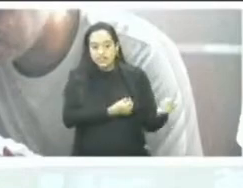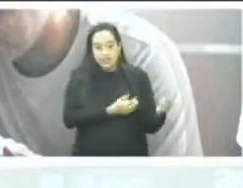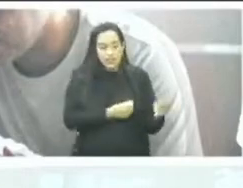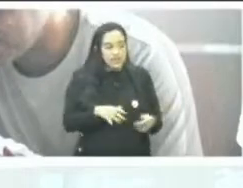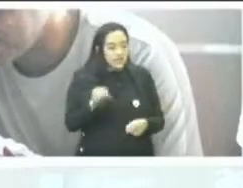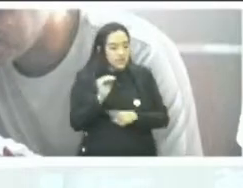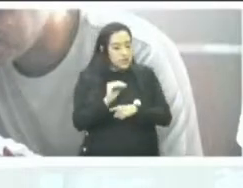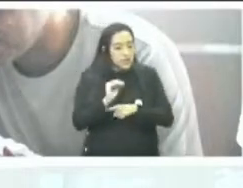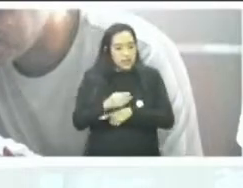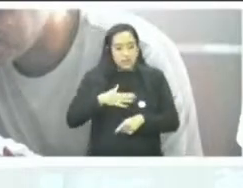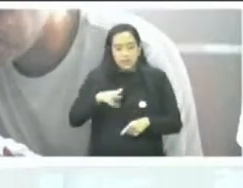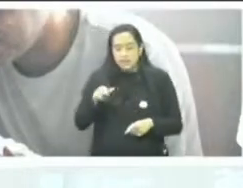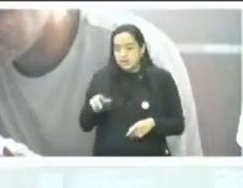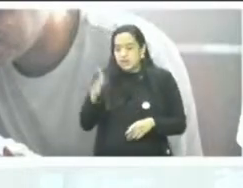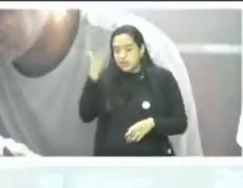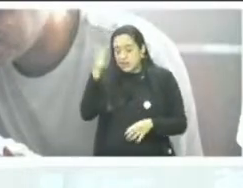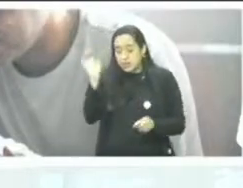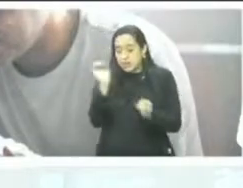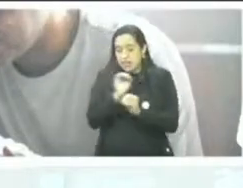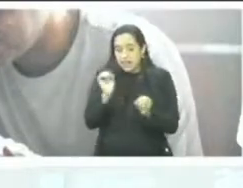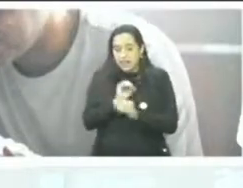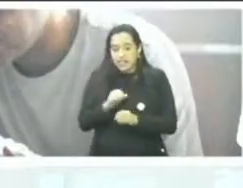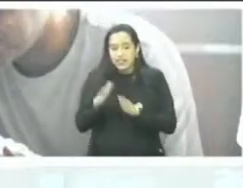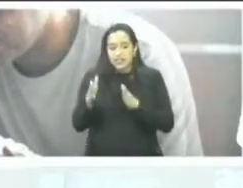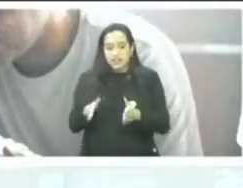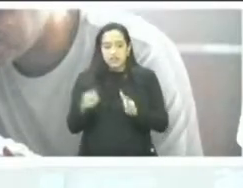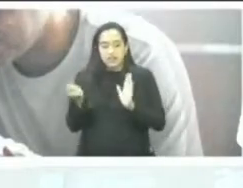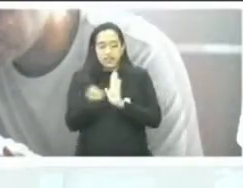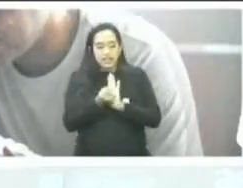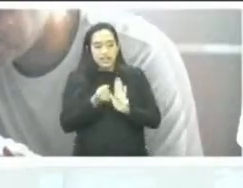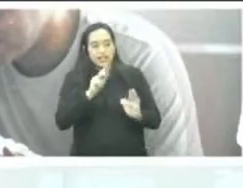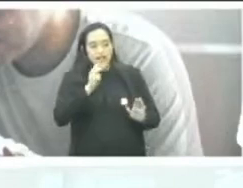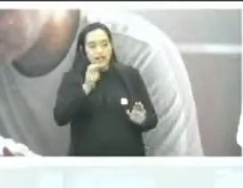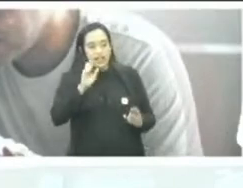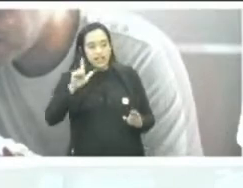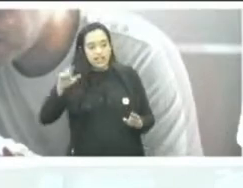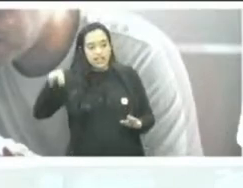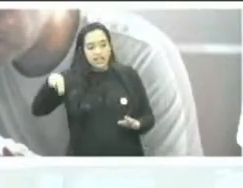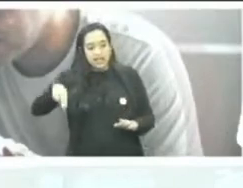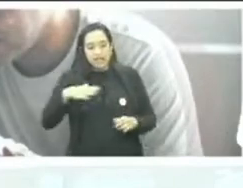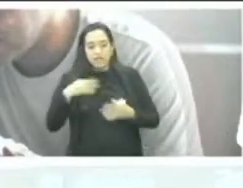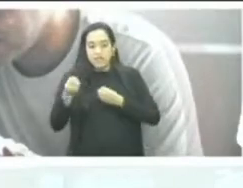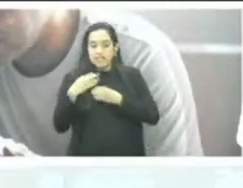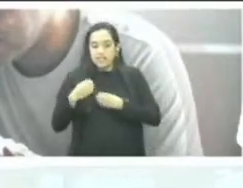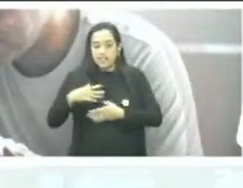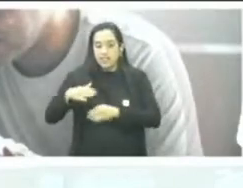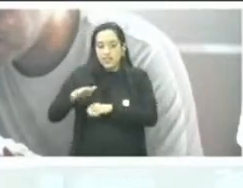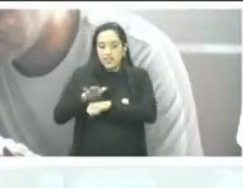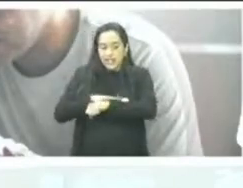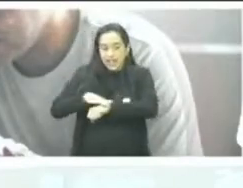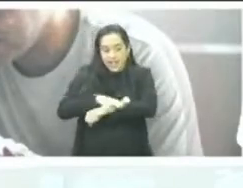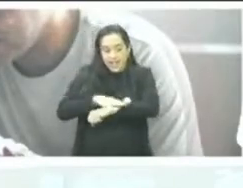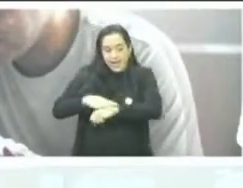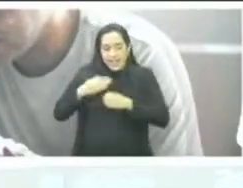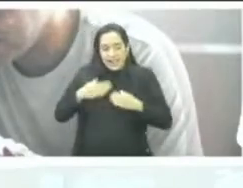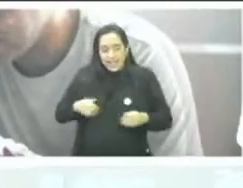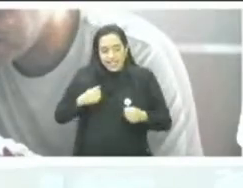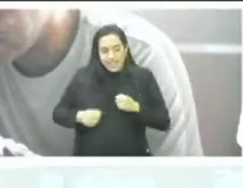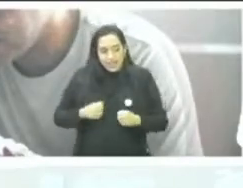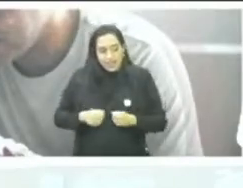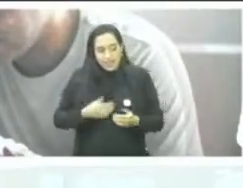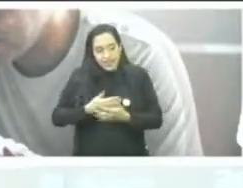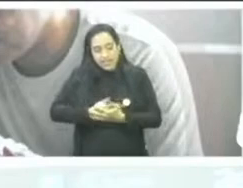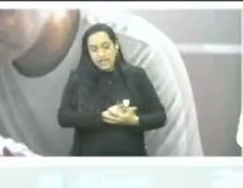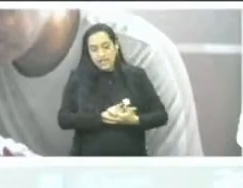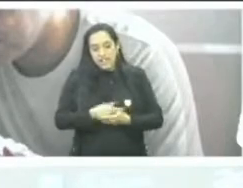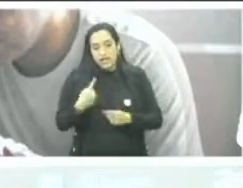sabia. E uma outra parte que me marca foi o dia que a Ellen me ensinou a dar banho no bebê. Porque, como ela ficou na UTI um tempo, não